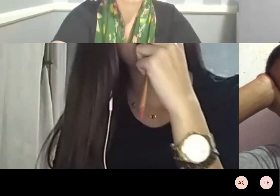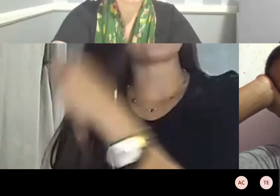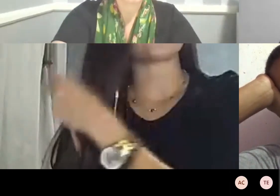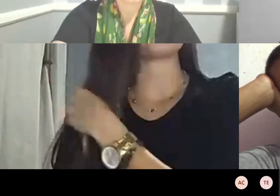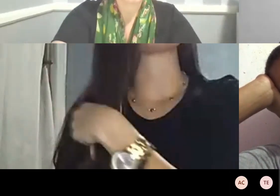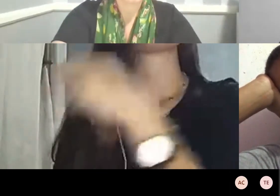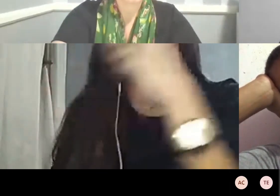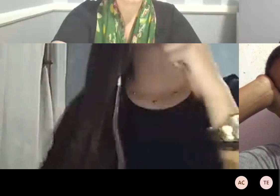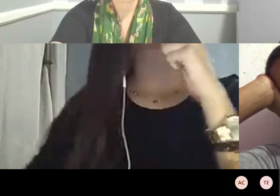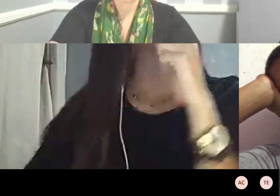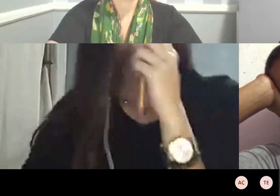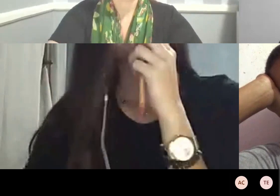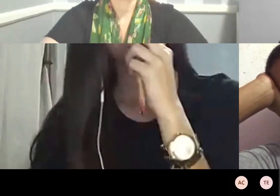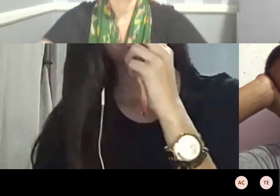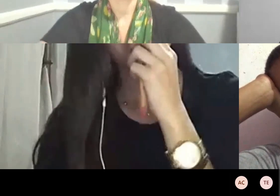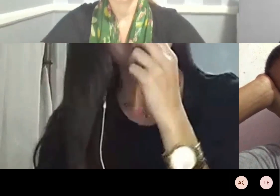Cabelo tá ok.